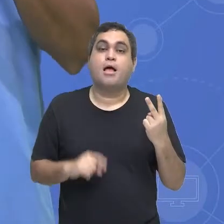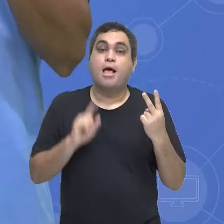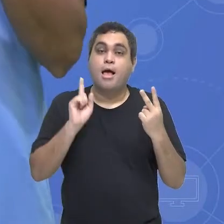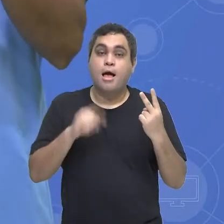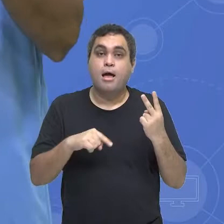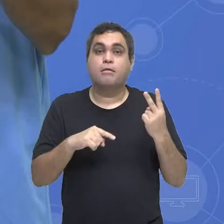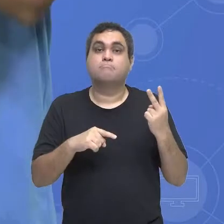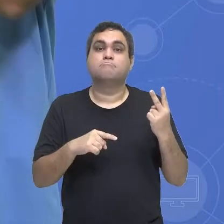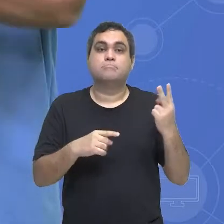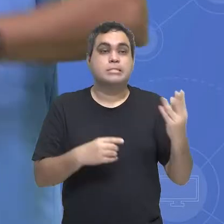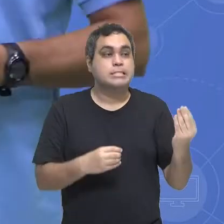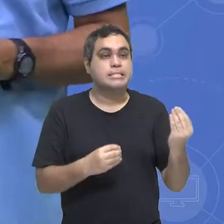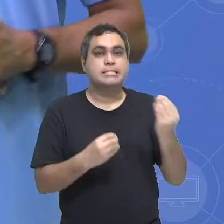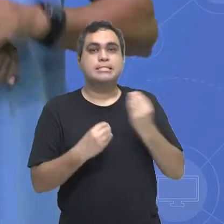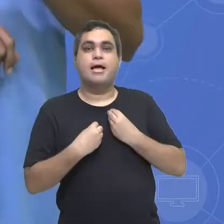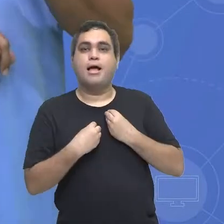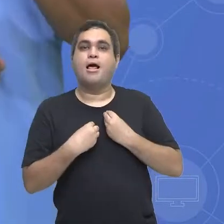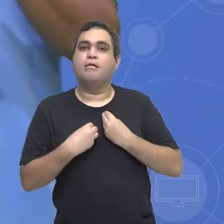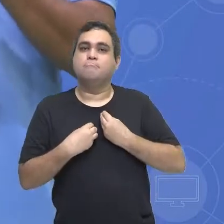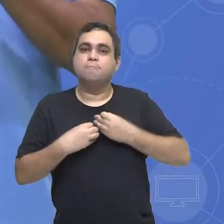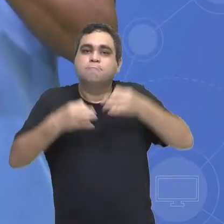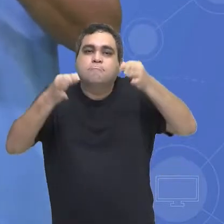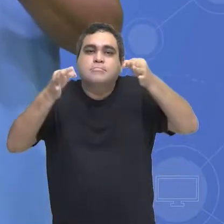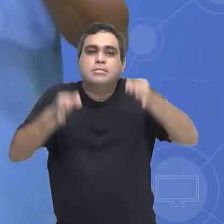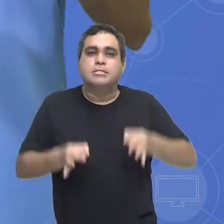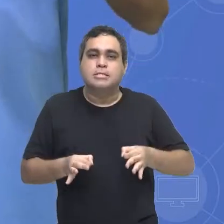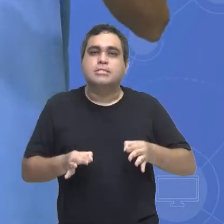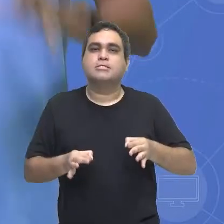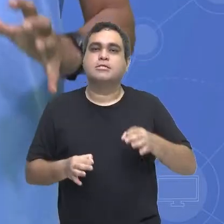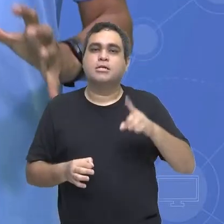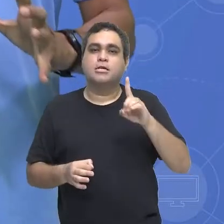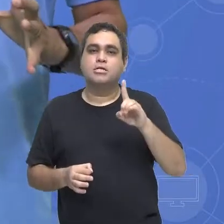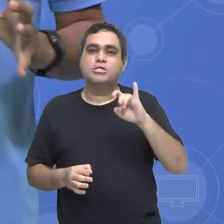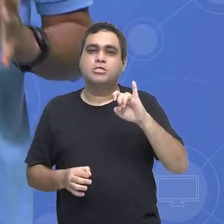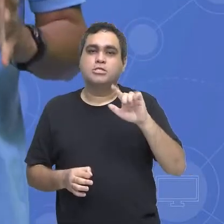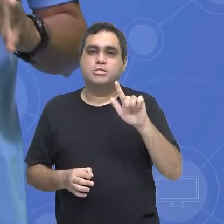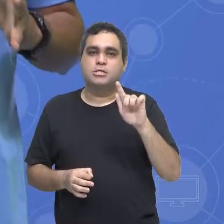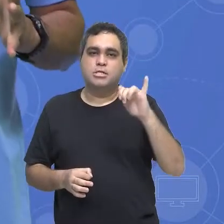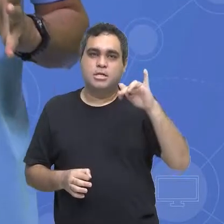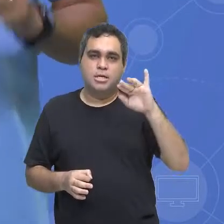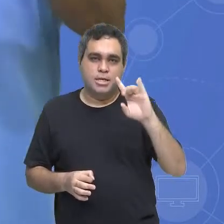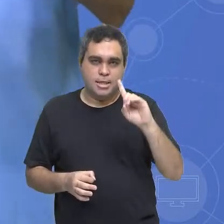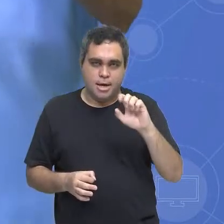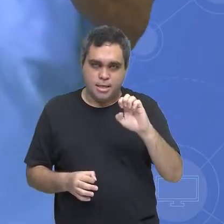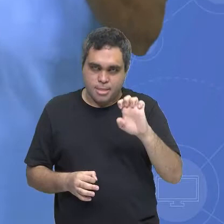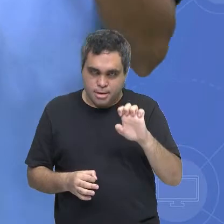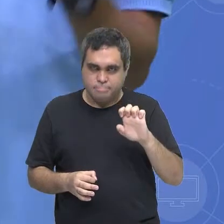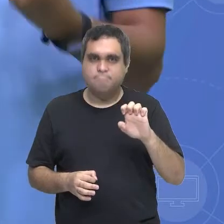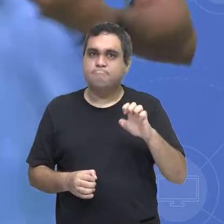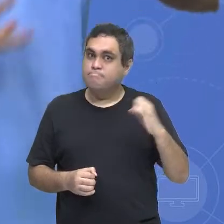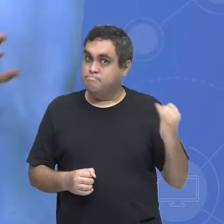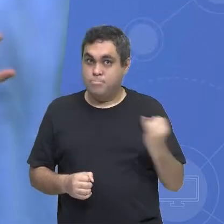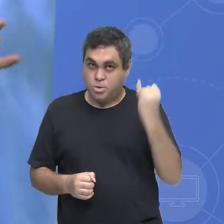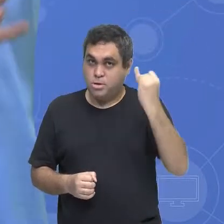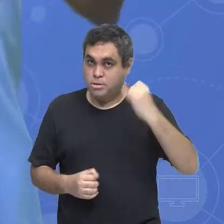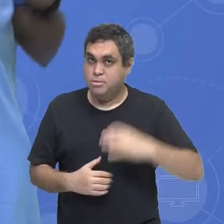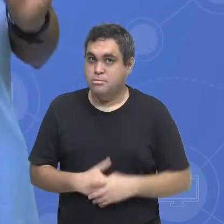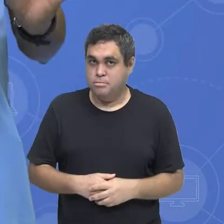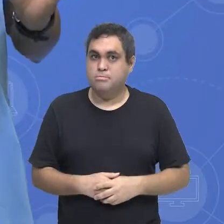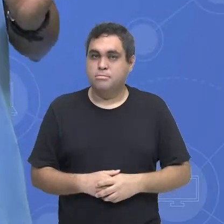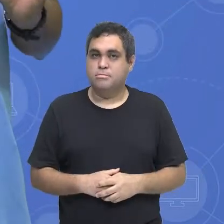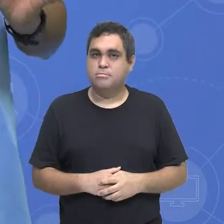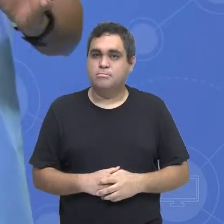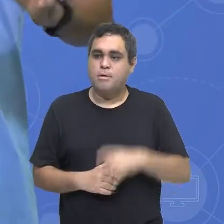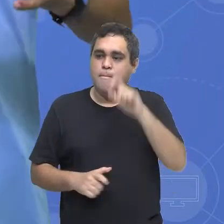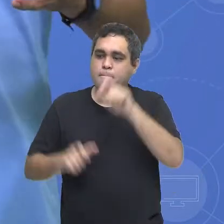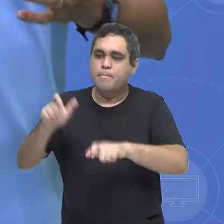dá dignidade ao ser, tá? Então isso é um ponto muito importante. Olha que eu já comecei a falar de ser.